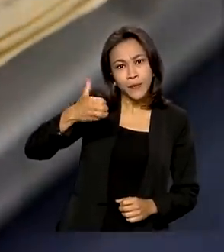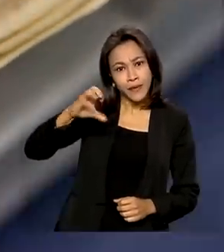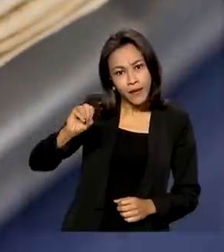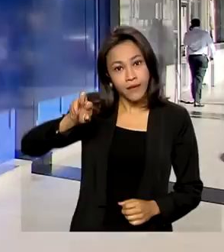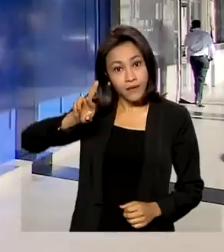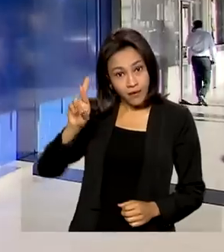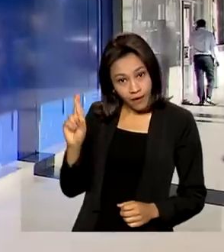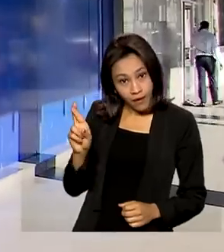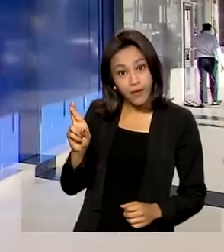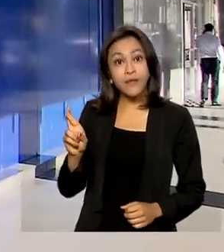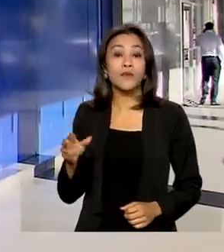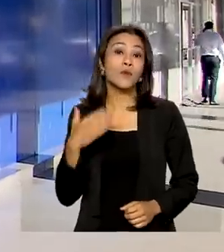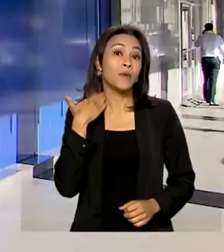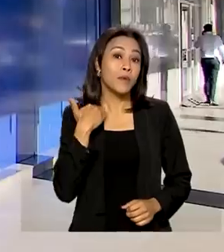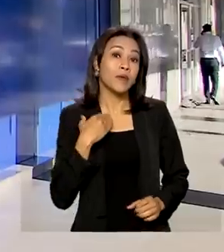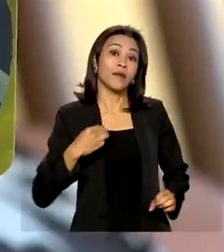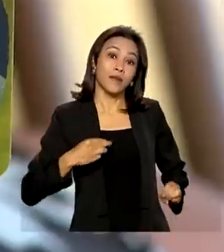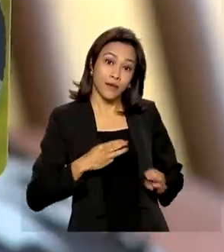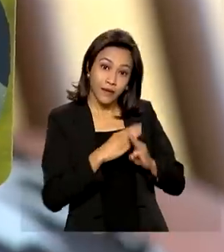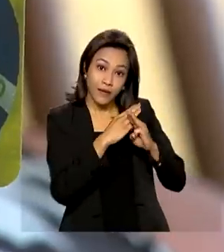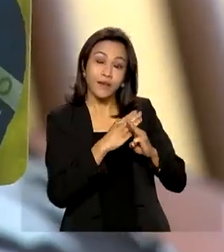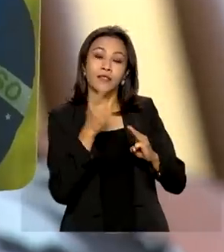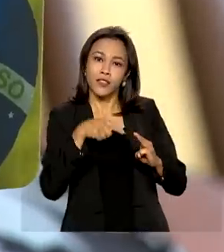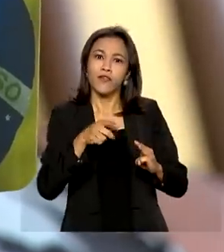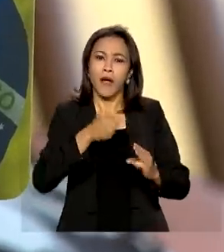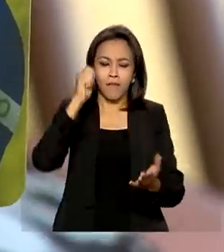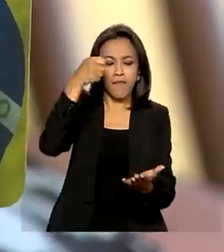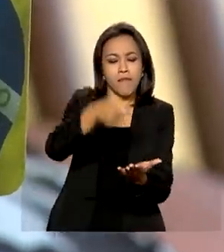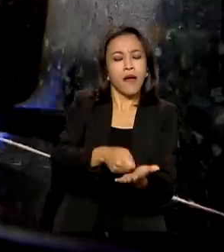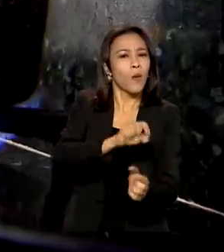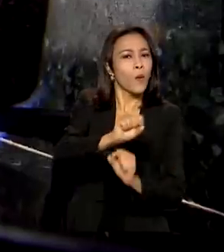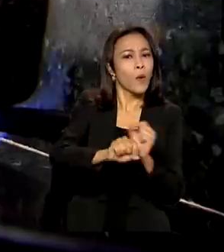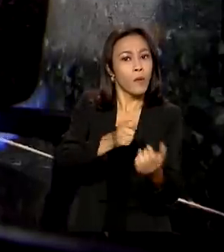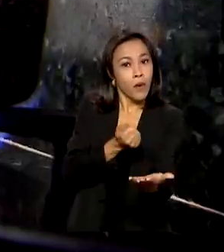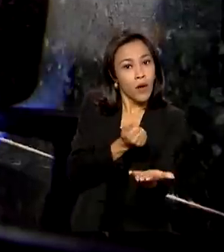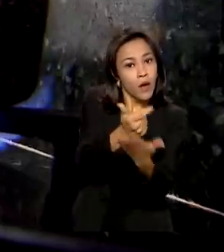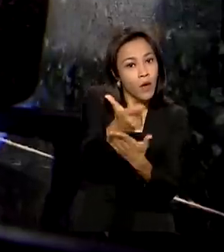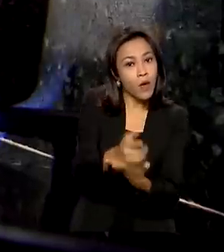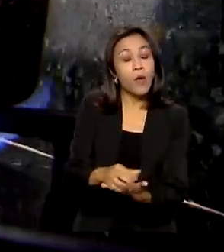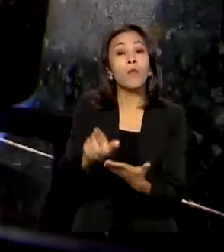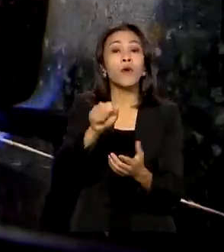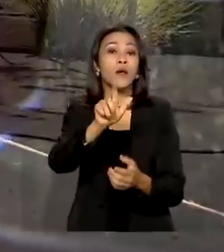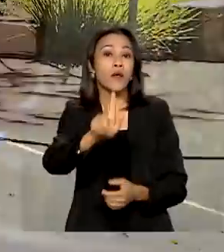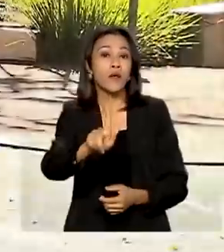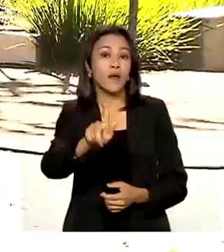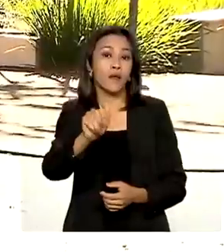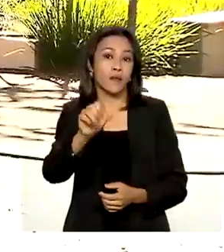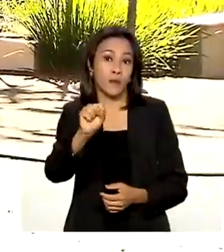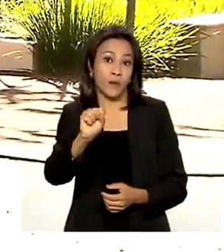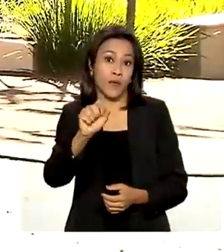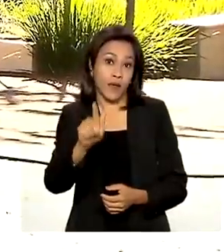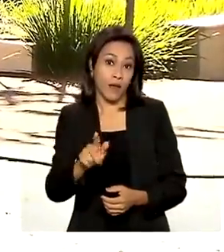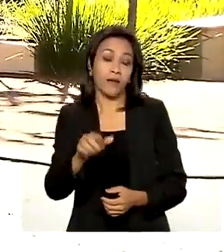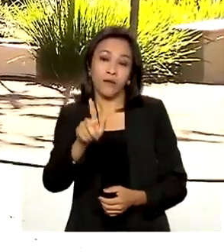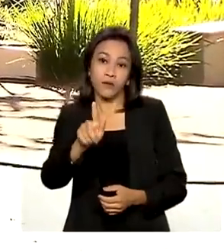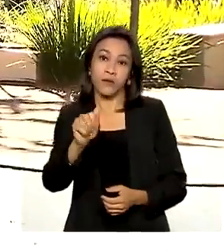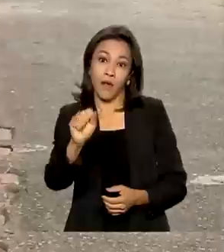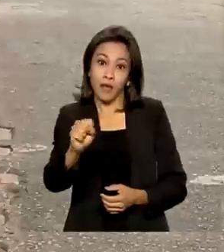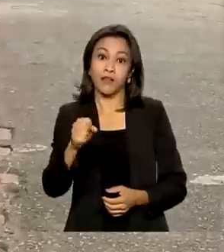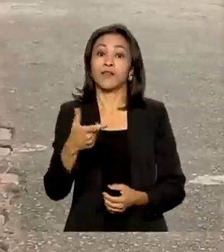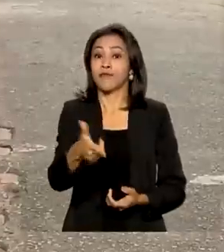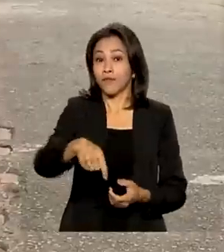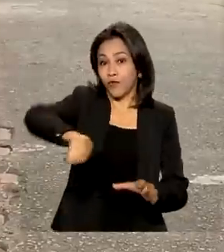R$110. Caixa define valor que será pago como auxílio para a compra do gás de cozinha em agosto. 15 mil